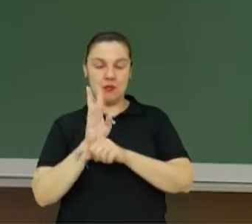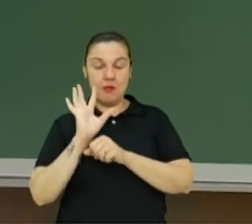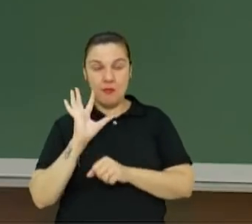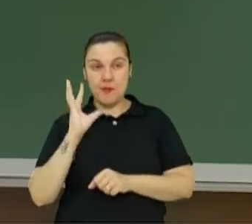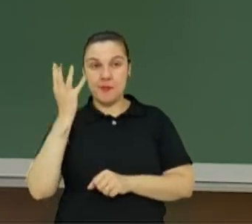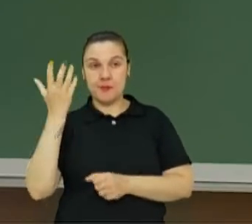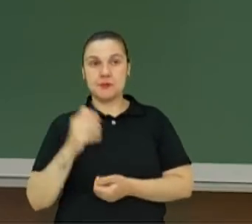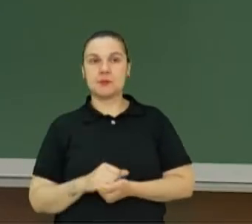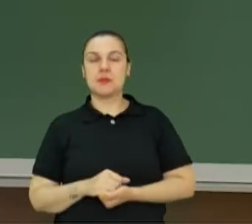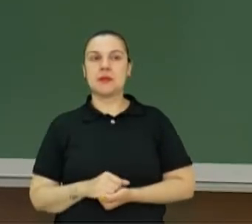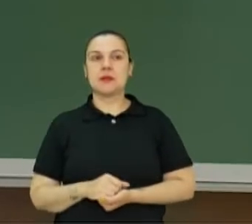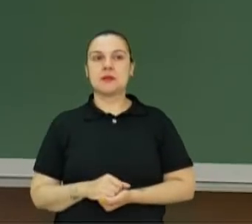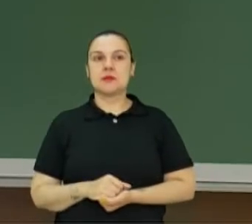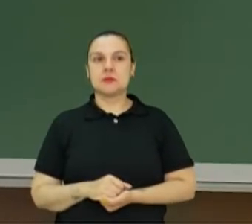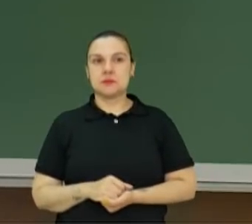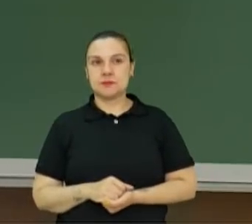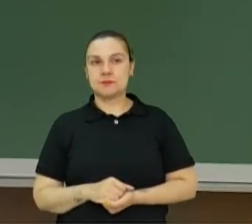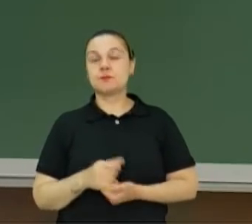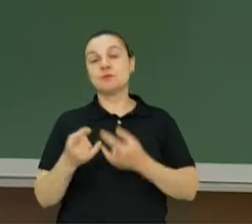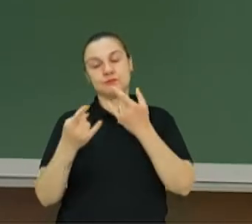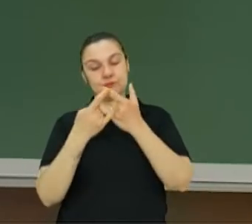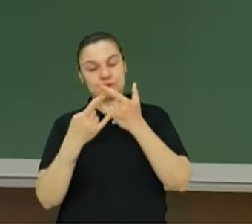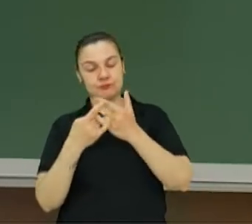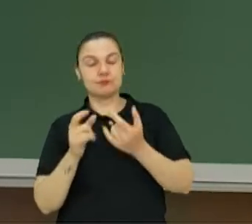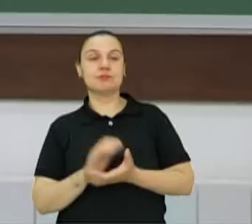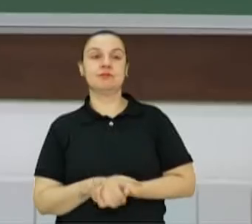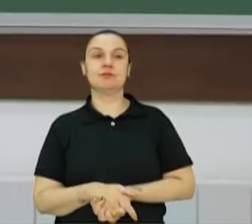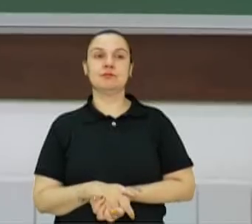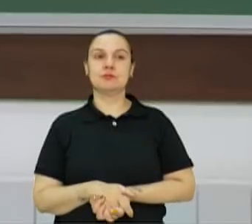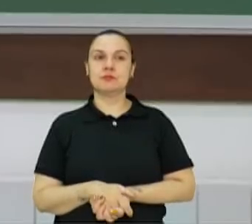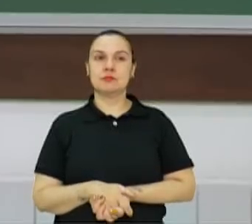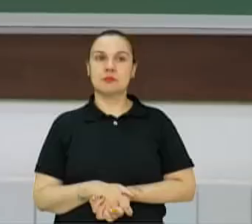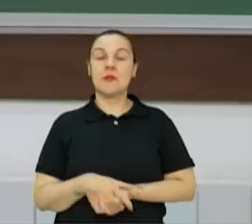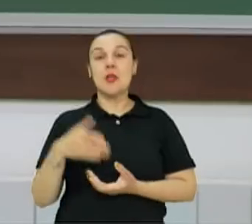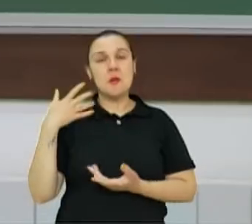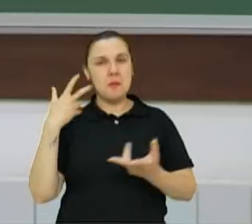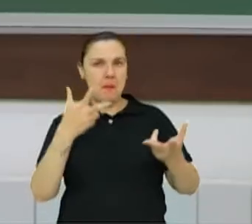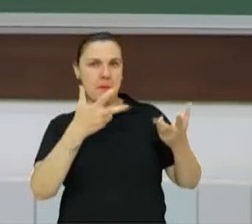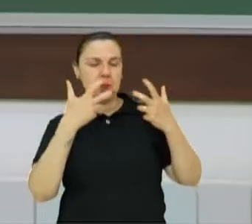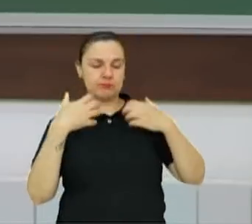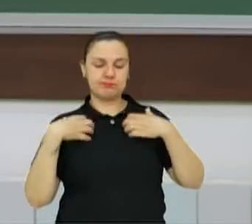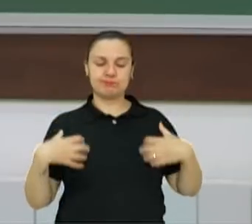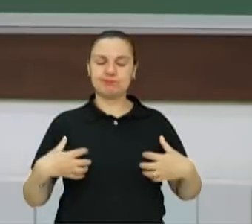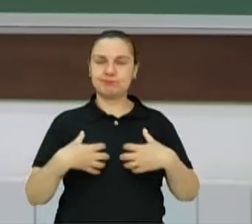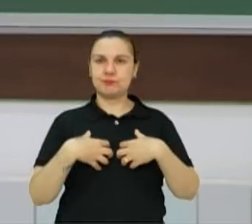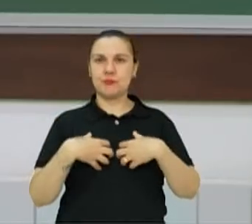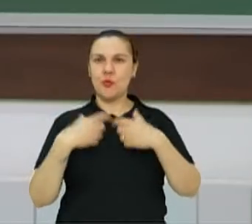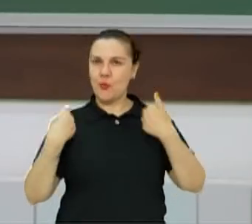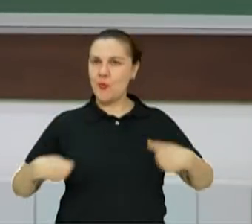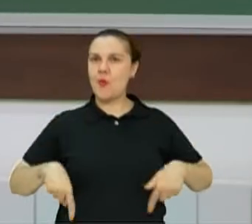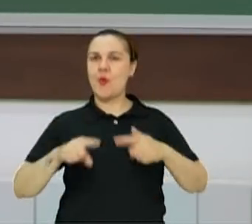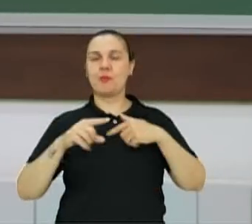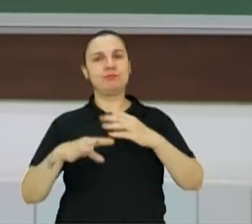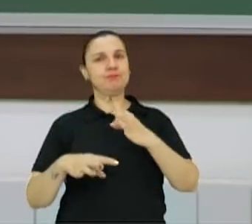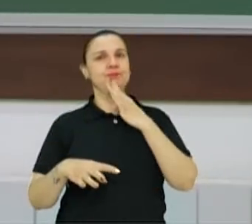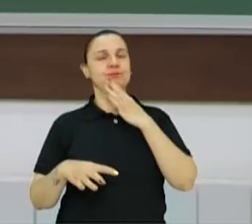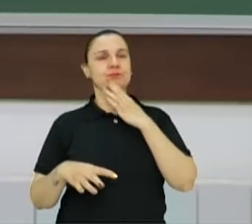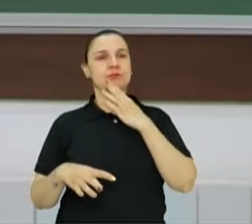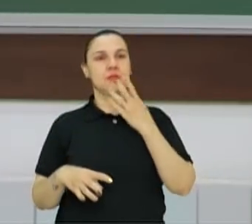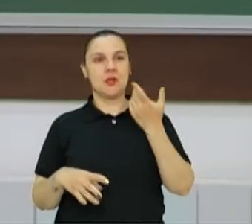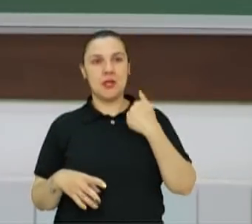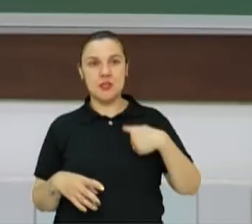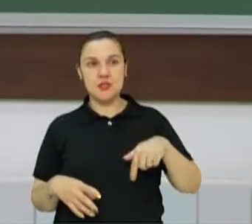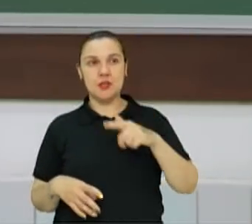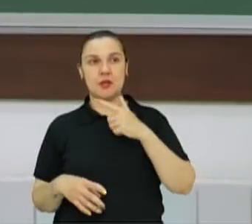claro, lembrar sempre, né, do preservativo e estar atento aos sinais, conhecer o próprio corpo, né? A